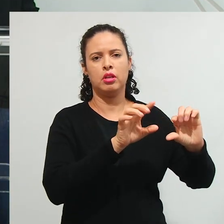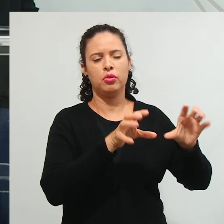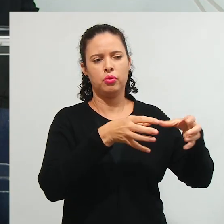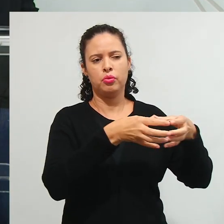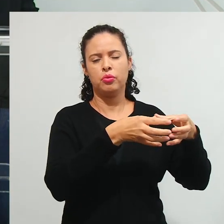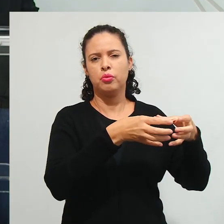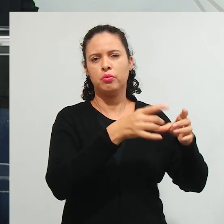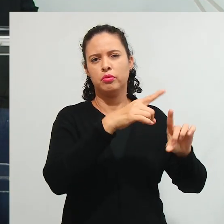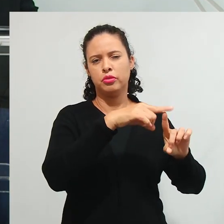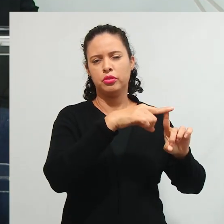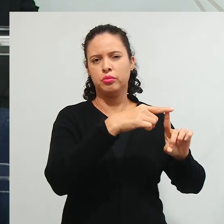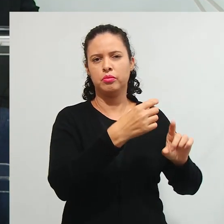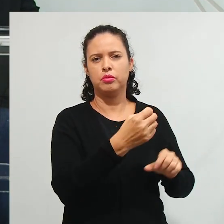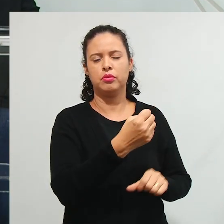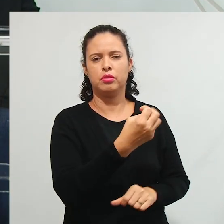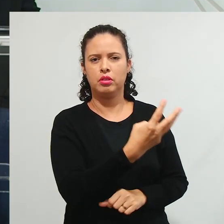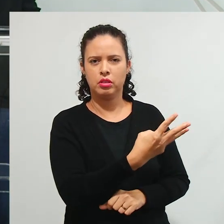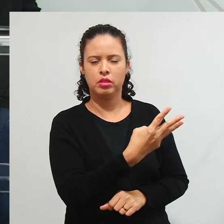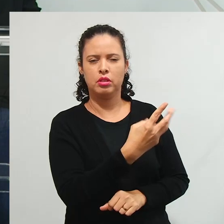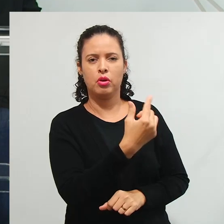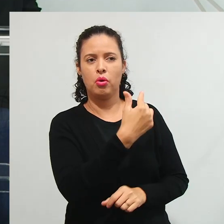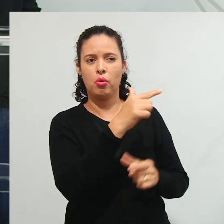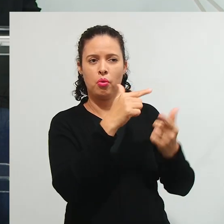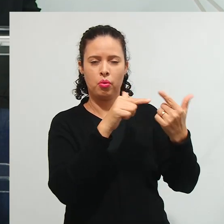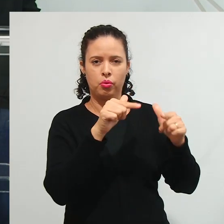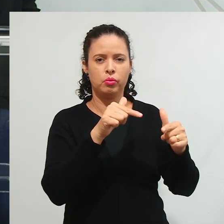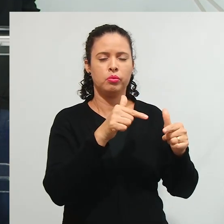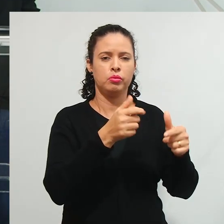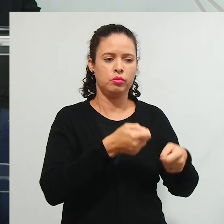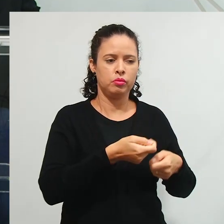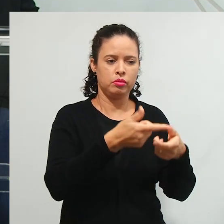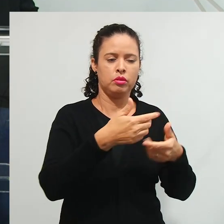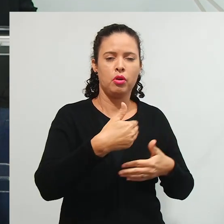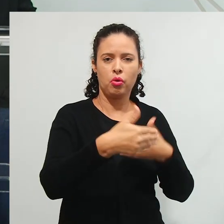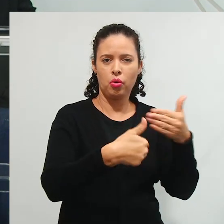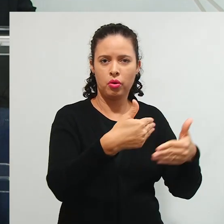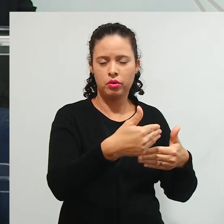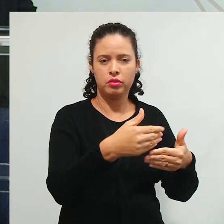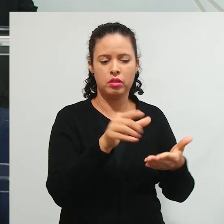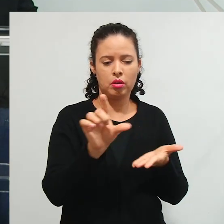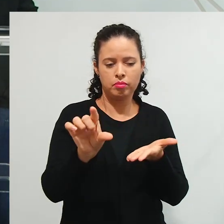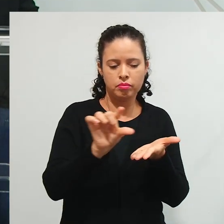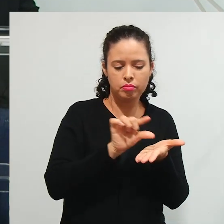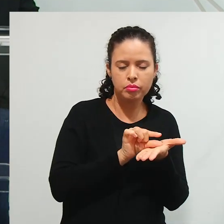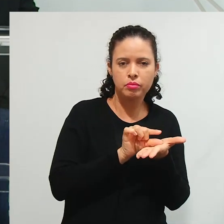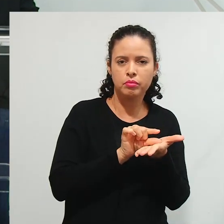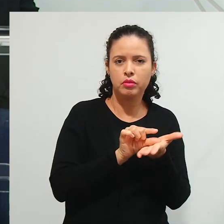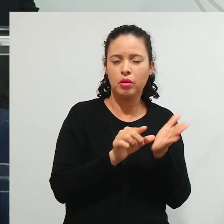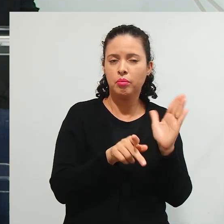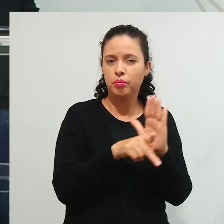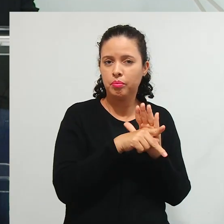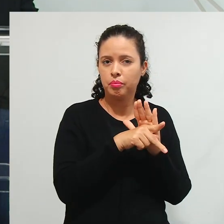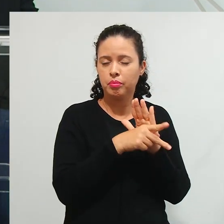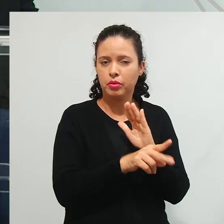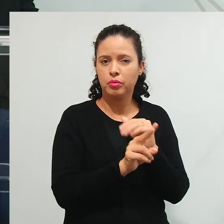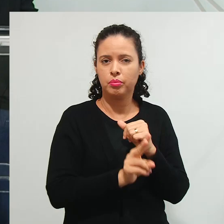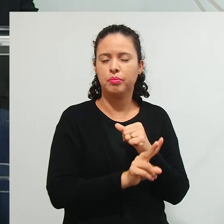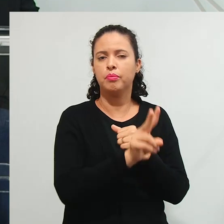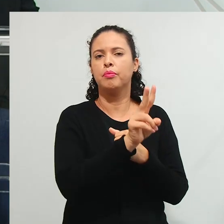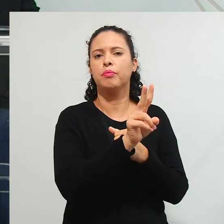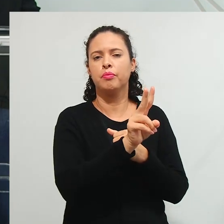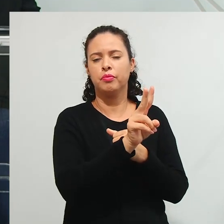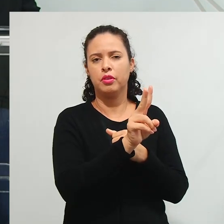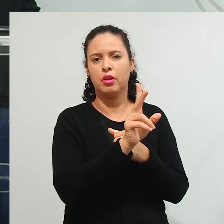de natureza 3, outras despesas correntes, e vai tirar um montante daquele